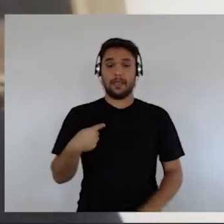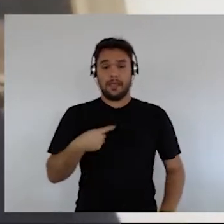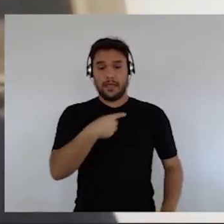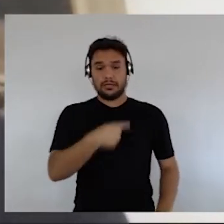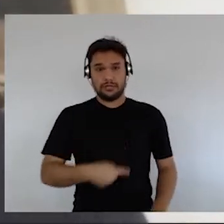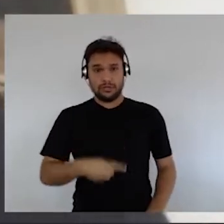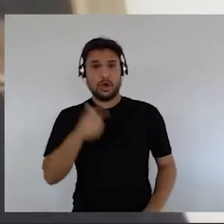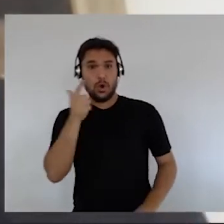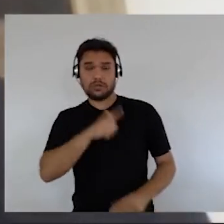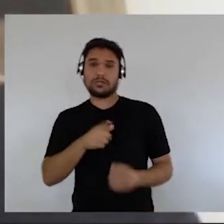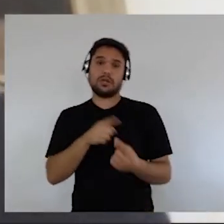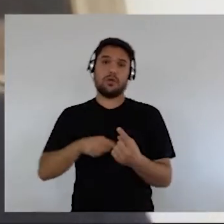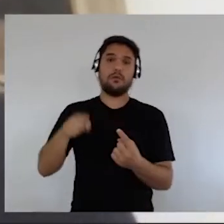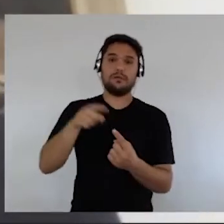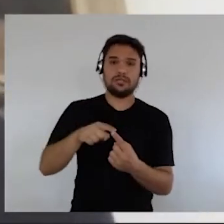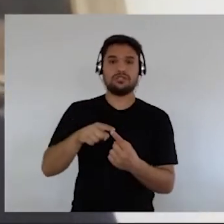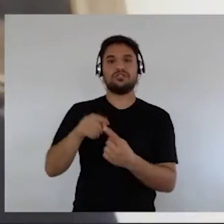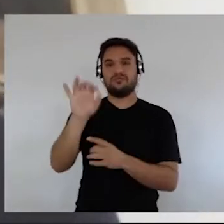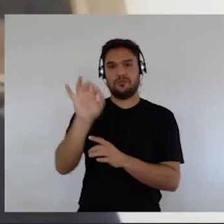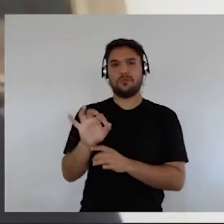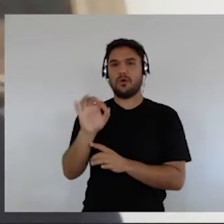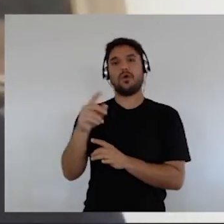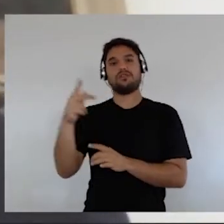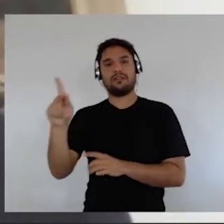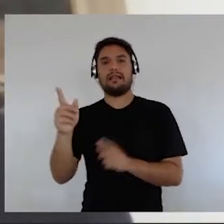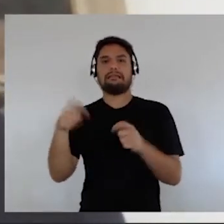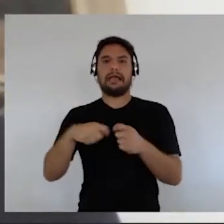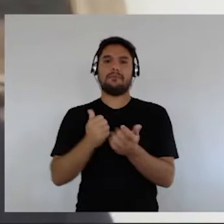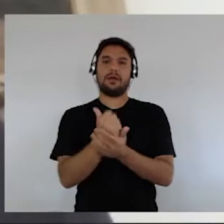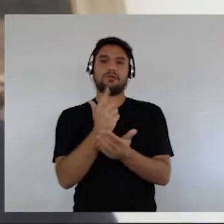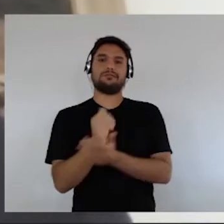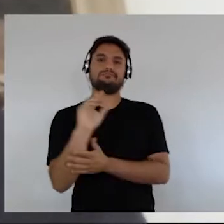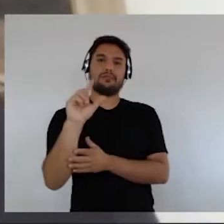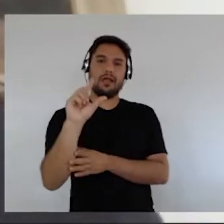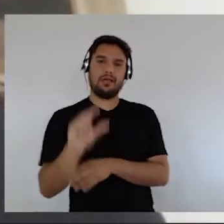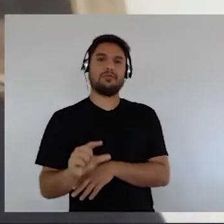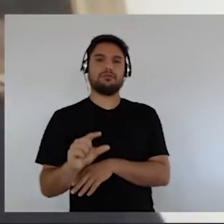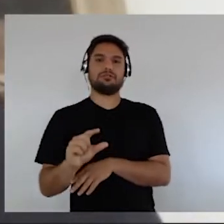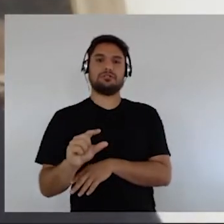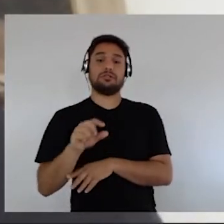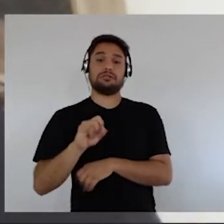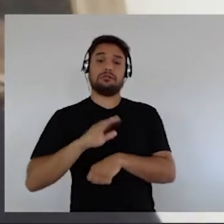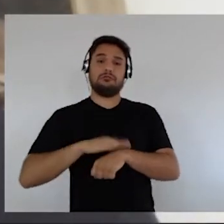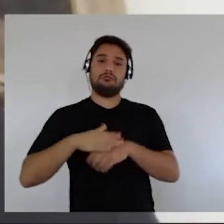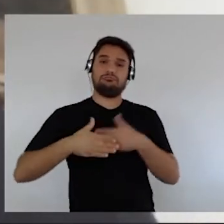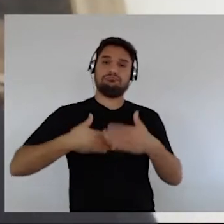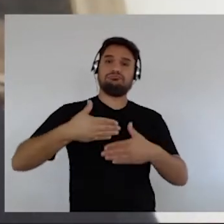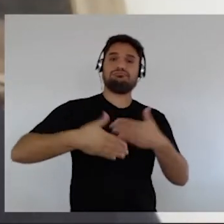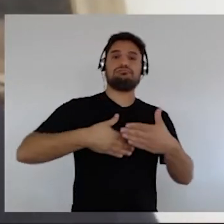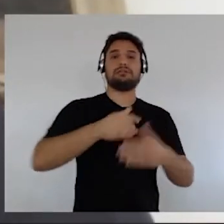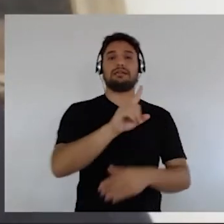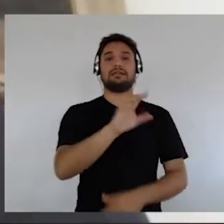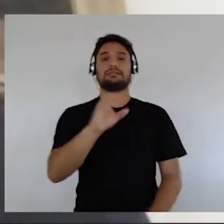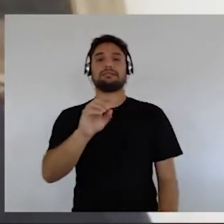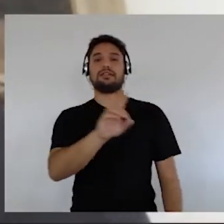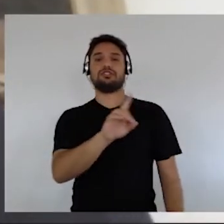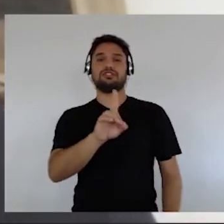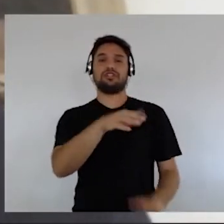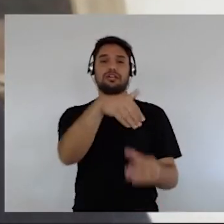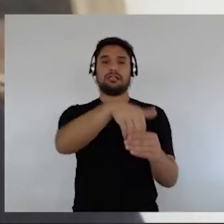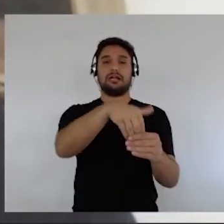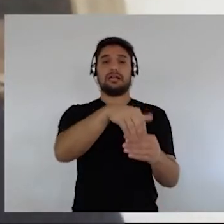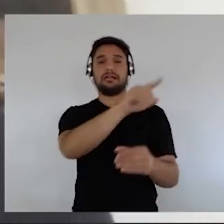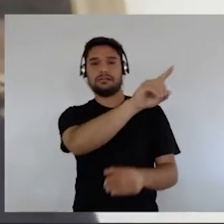seu objetivo de cota por enquanto e pode reduzir suas compras à medida que avançamos 100 dias da eleição presidencial